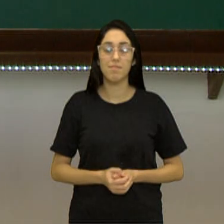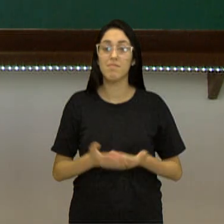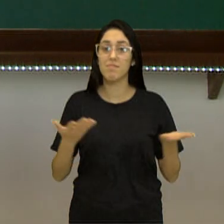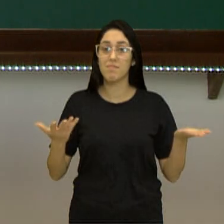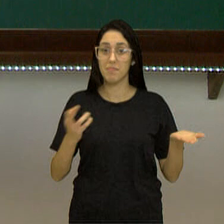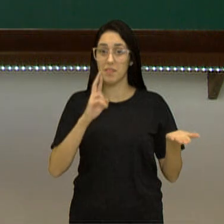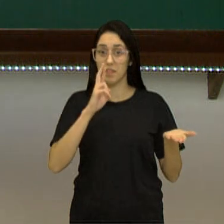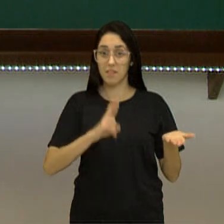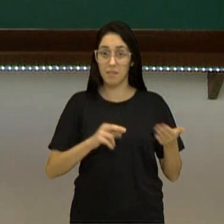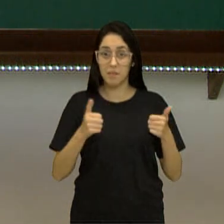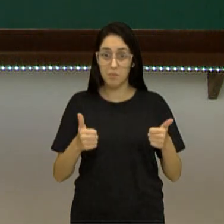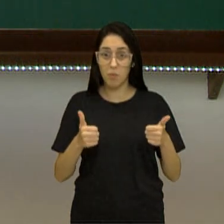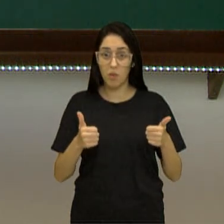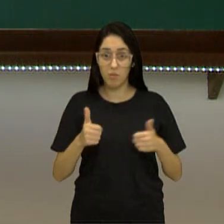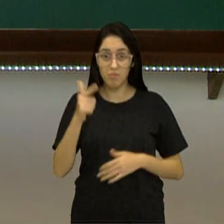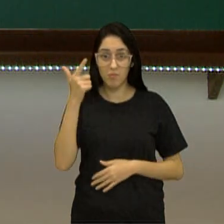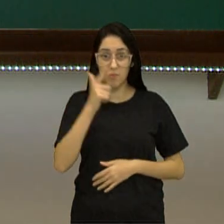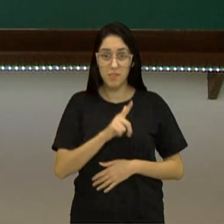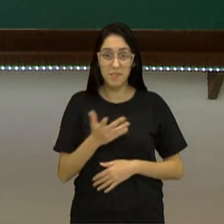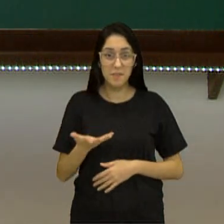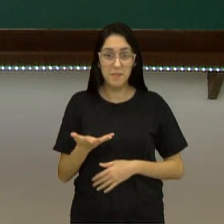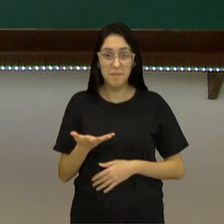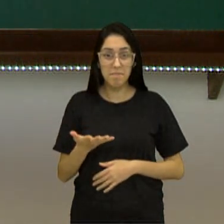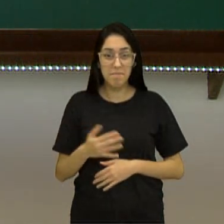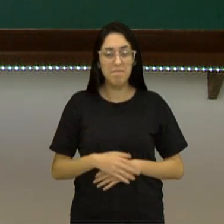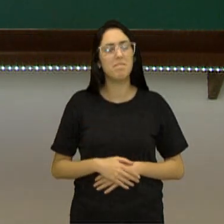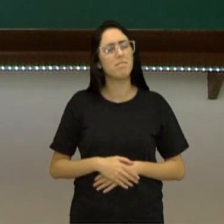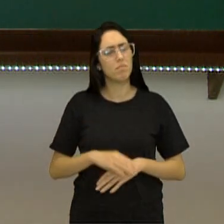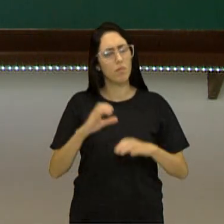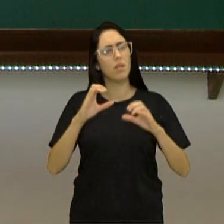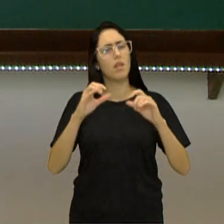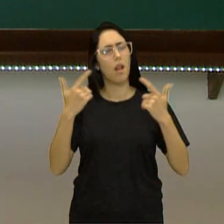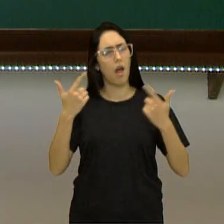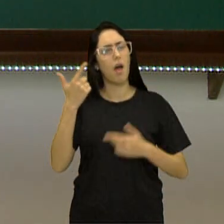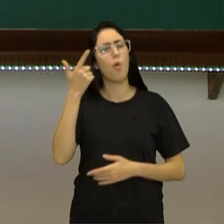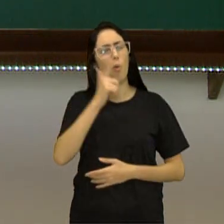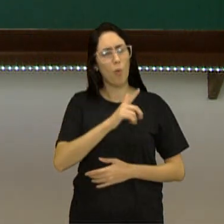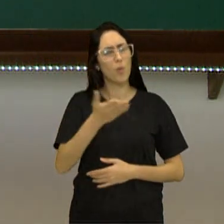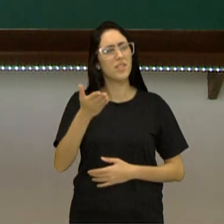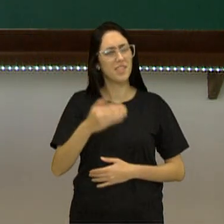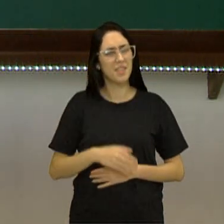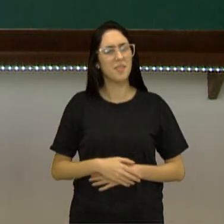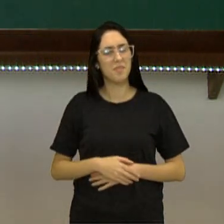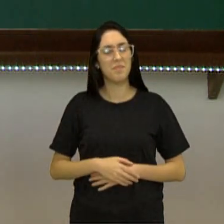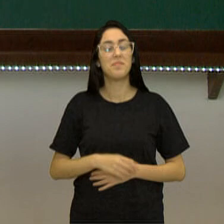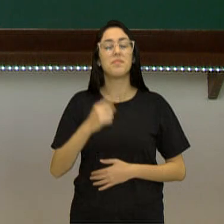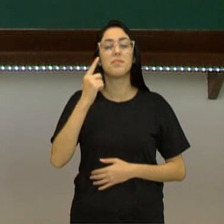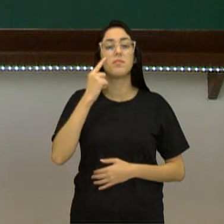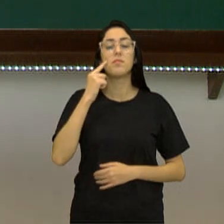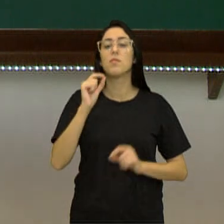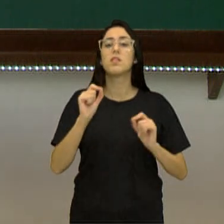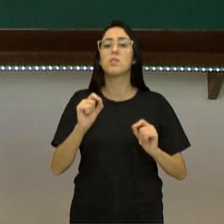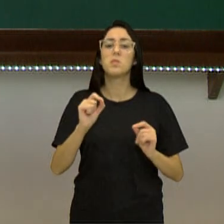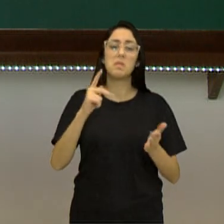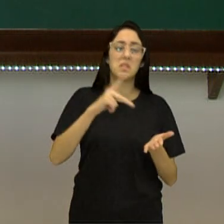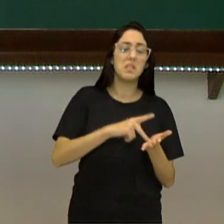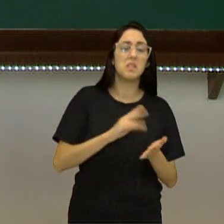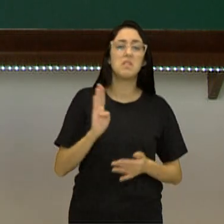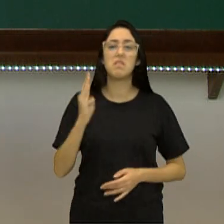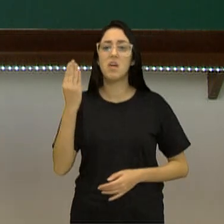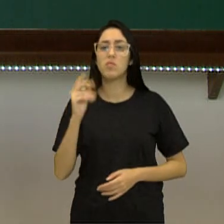Respondeu, meu caro? Respondeu, minha cara? Óbvio que sim, né? Vamos lá, então? Vamos verificar o que é verdadeiro ou o que é